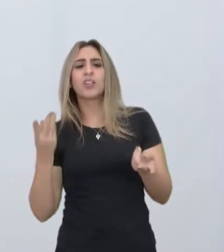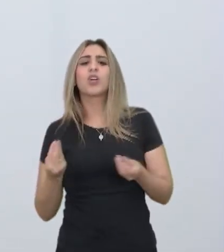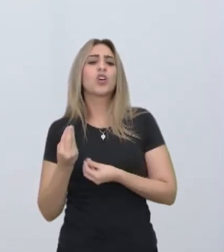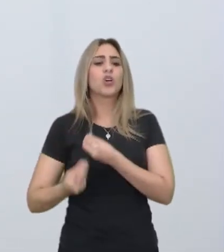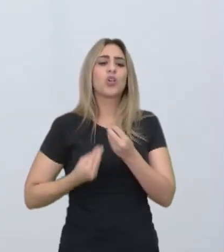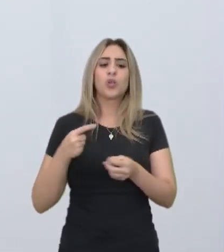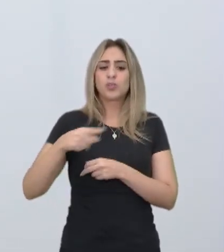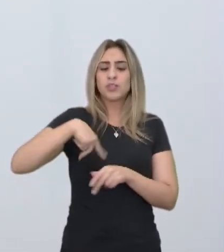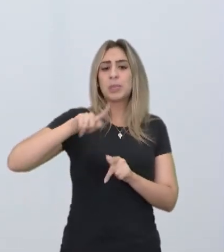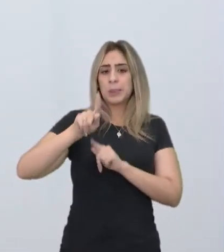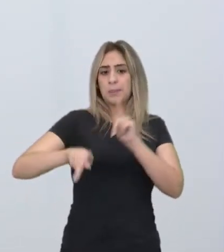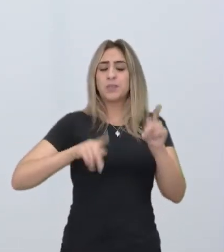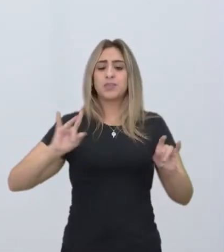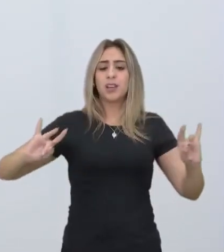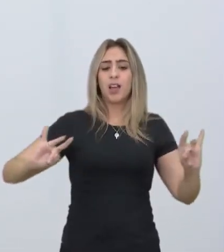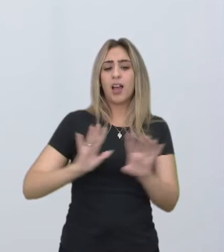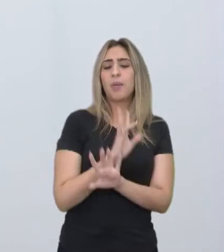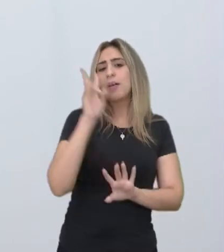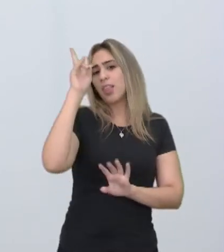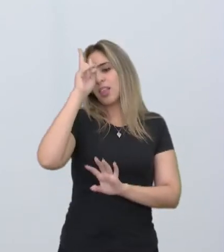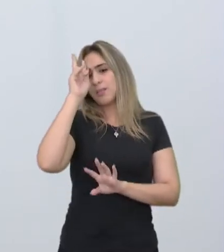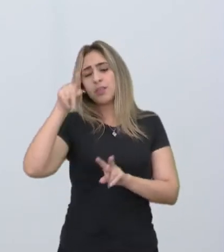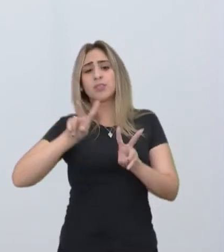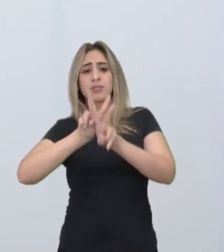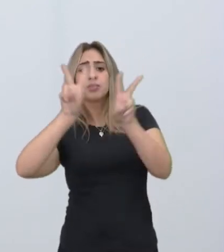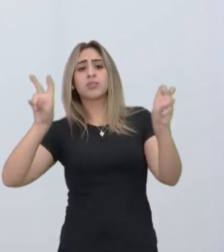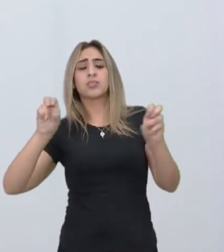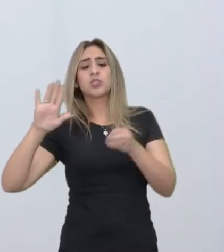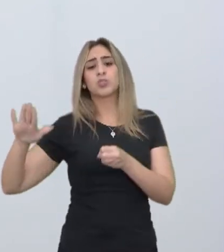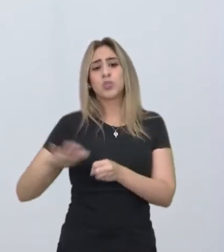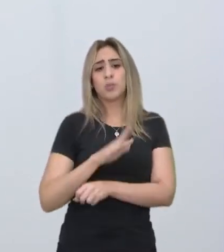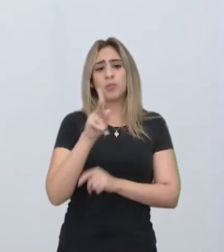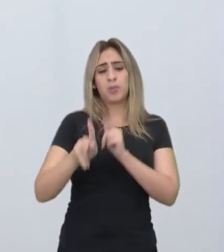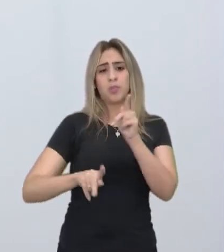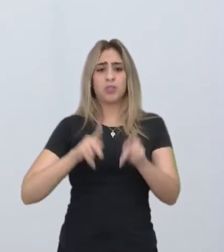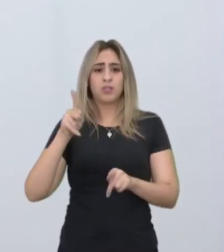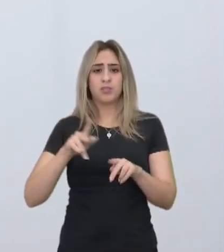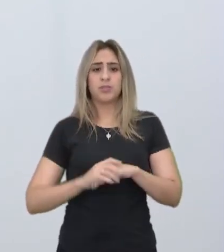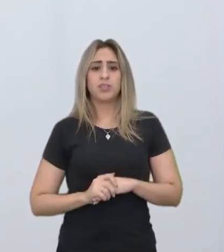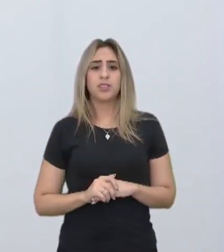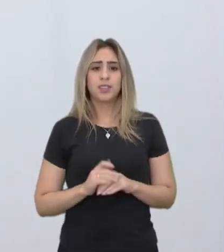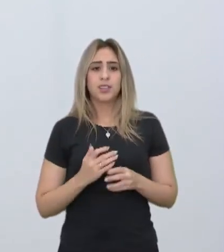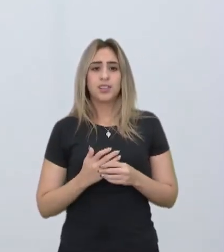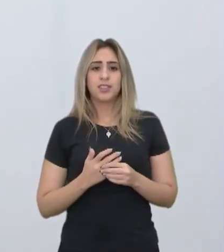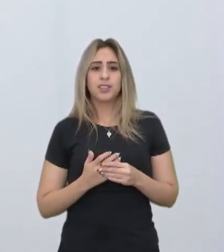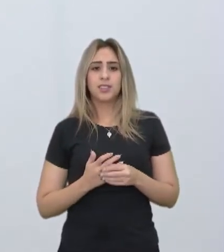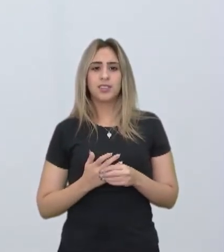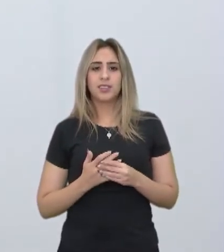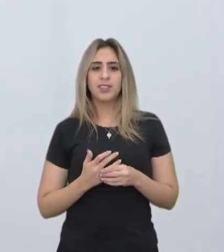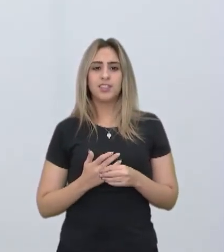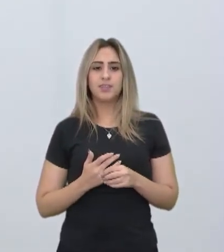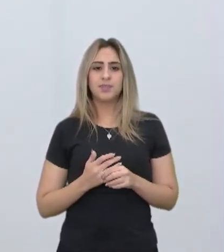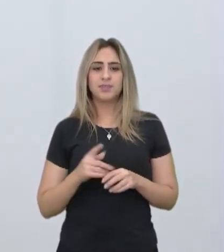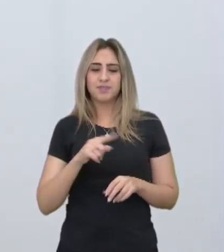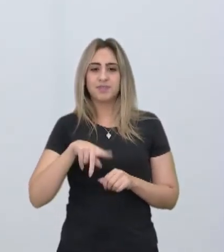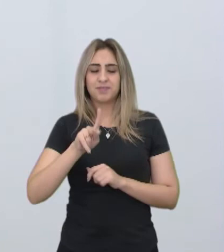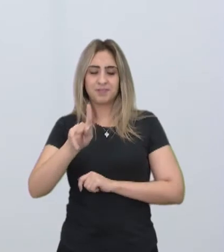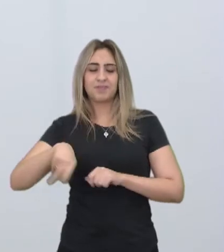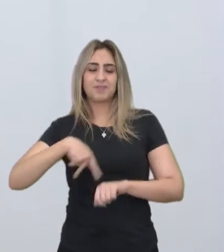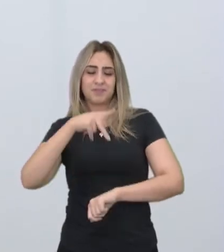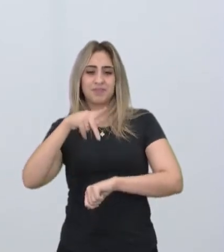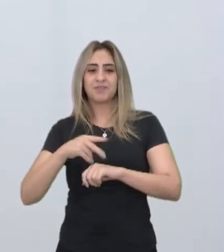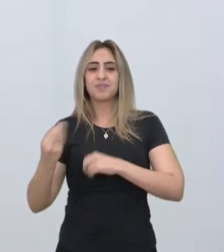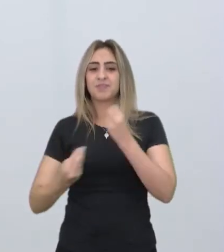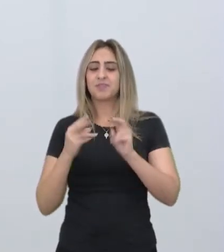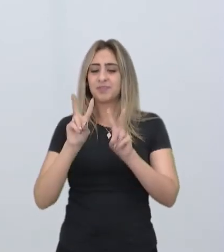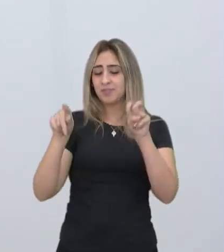que os países acabam lidando com essa questão da superpopulação. Por exemplo, tem países, como é o caso